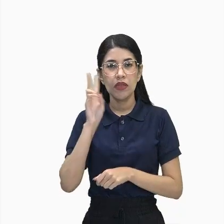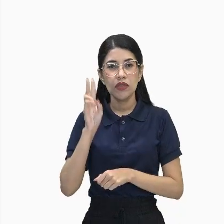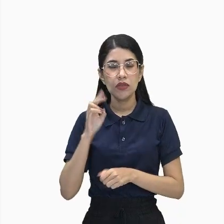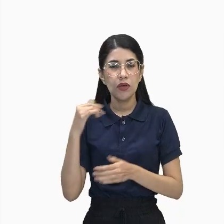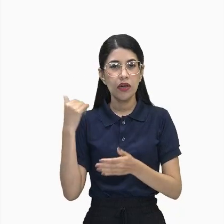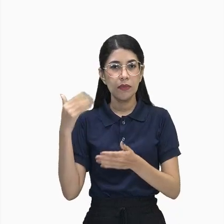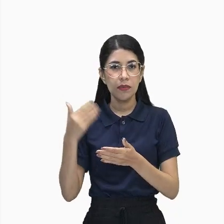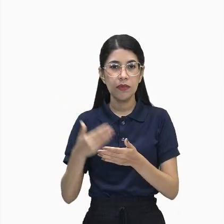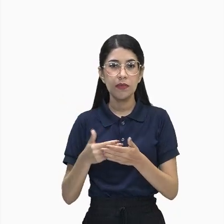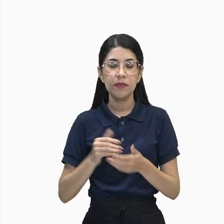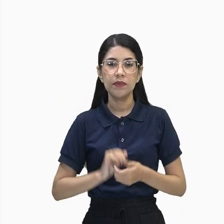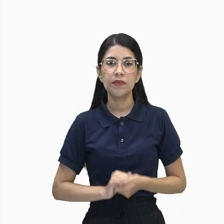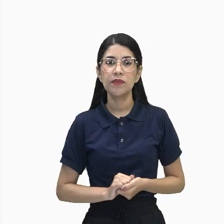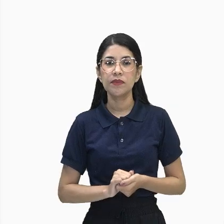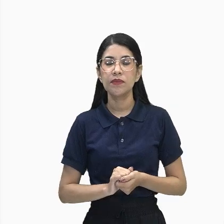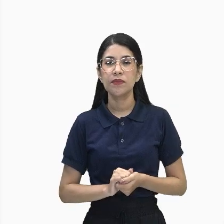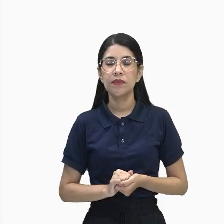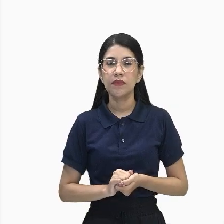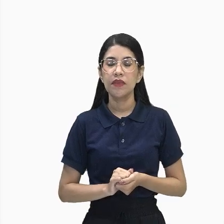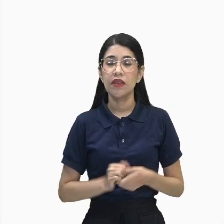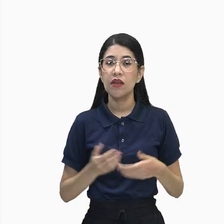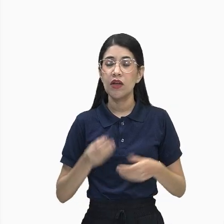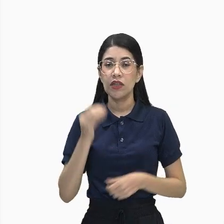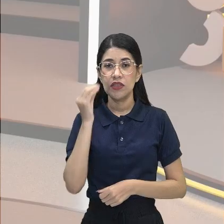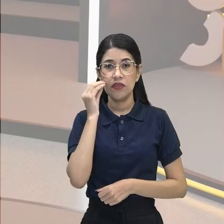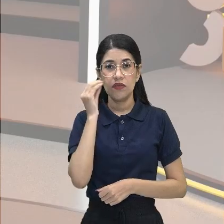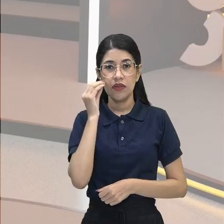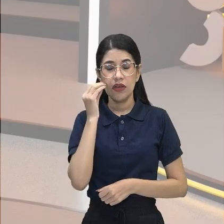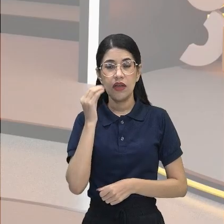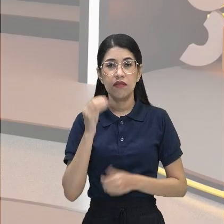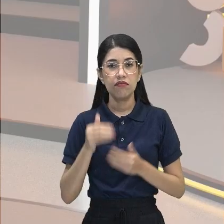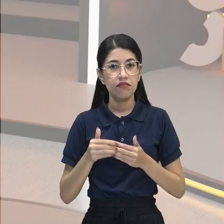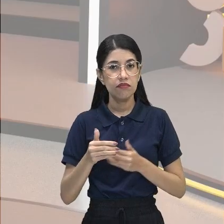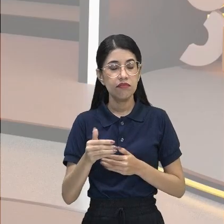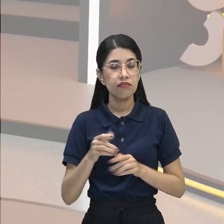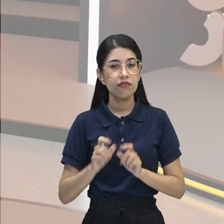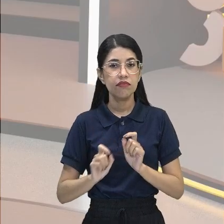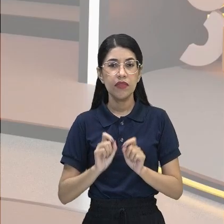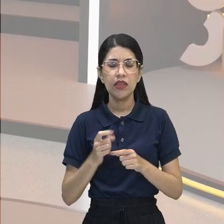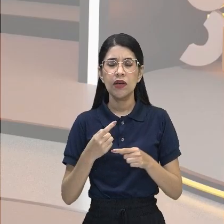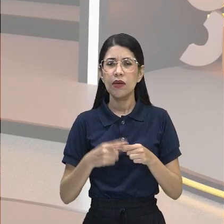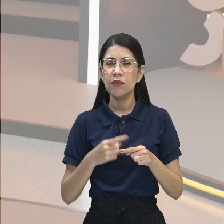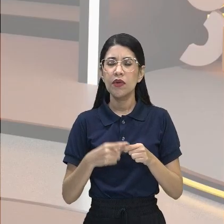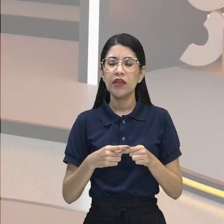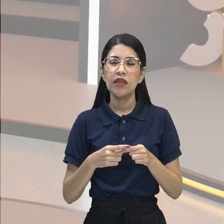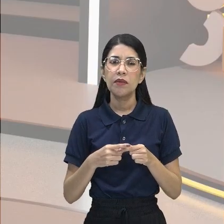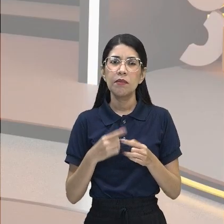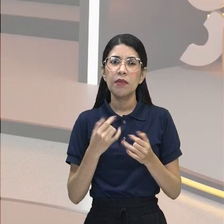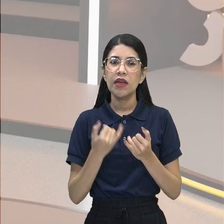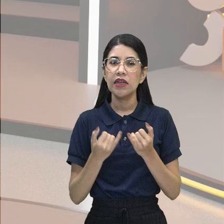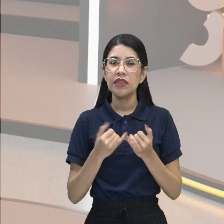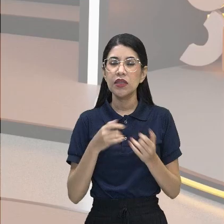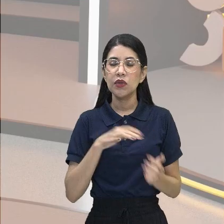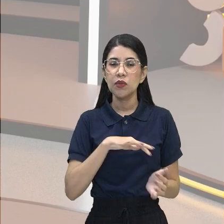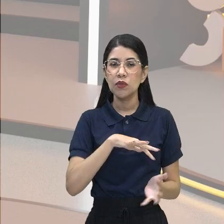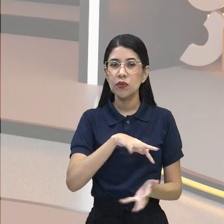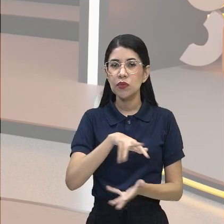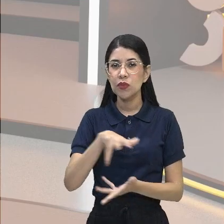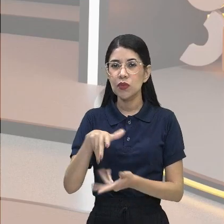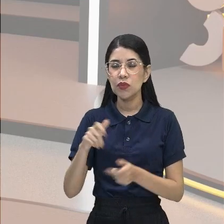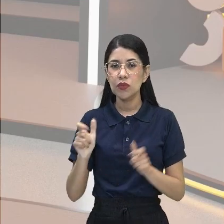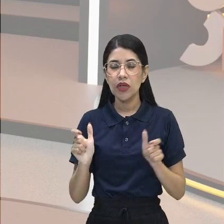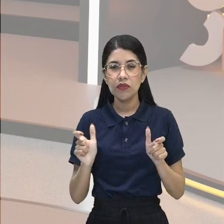comigo. Bem, então a gente vai verificar a partir desse momento, né, porque essa ideia de que o mundo ele encolheu.